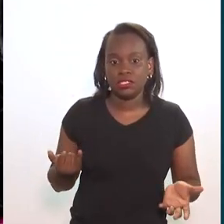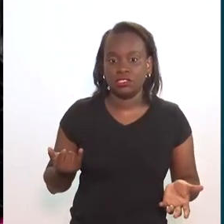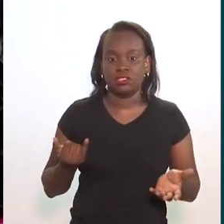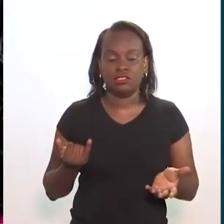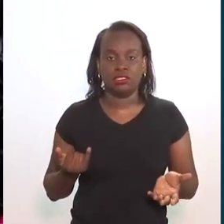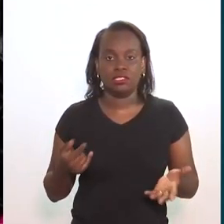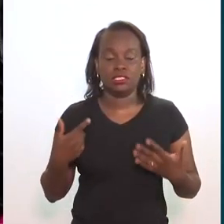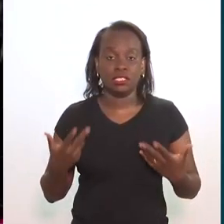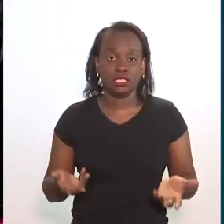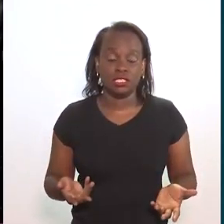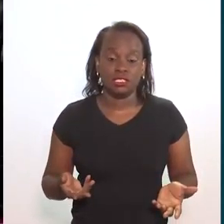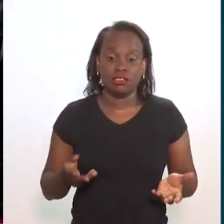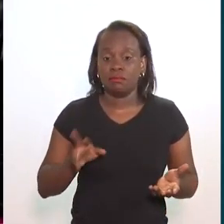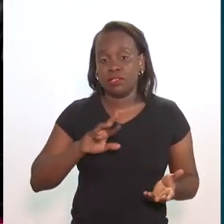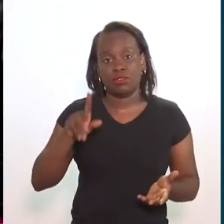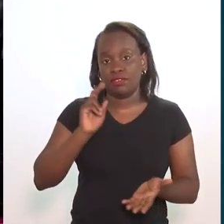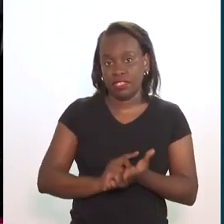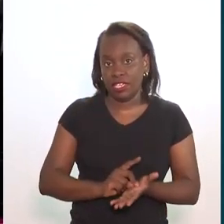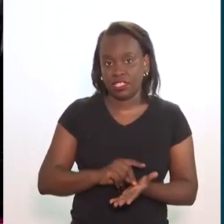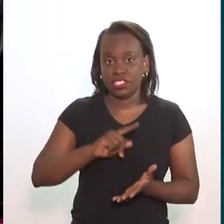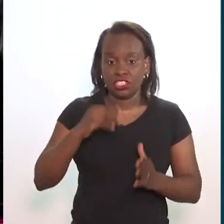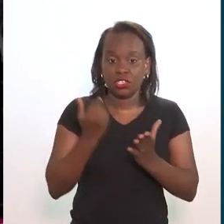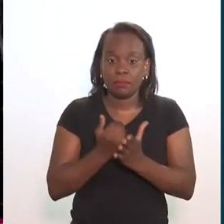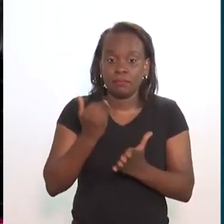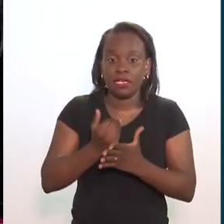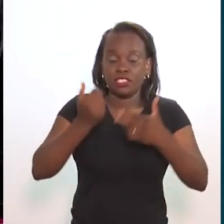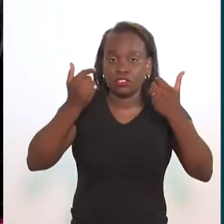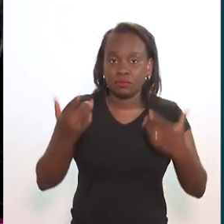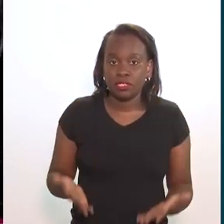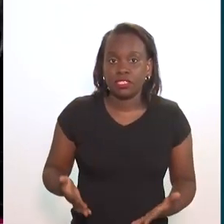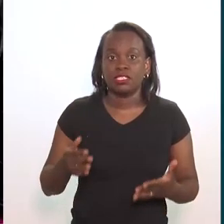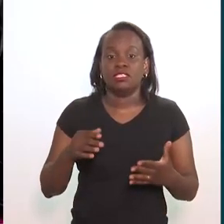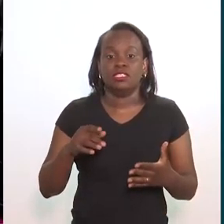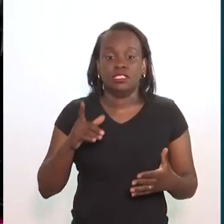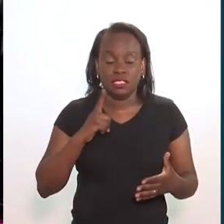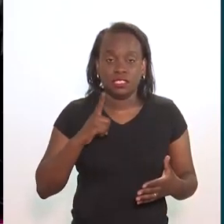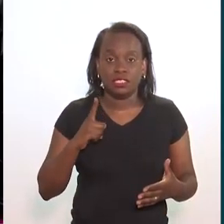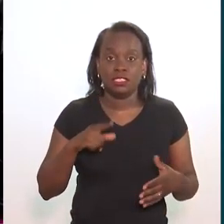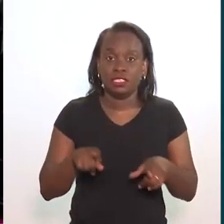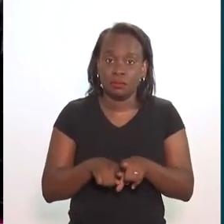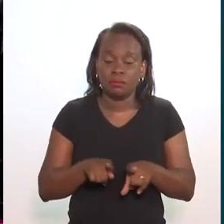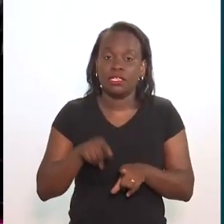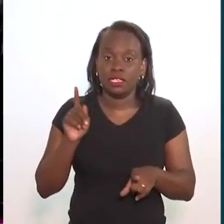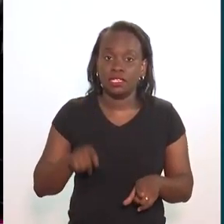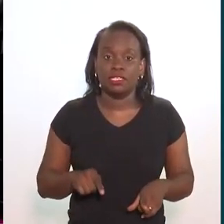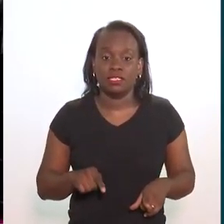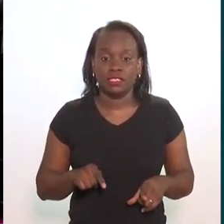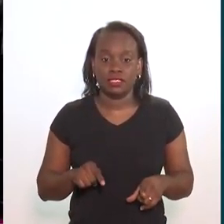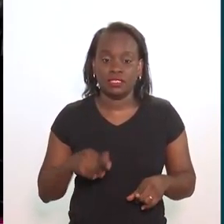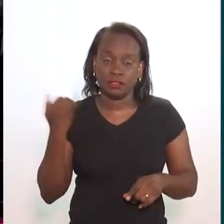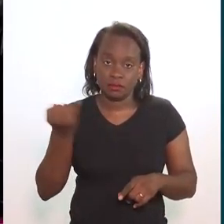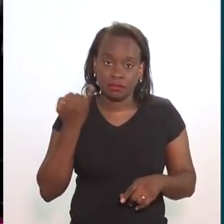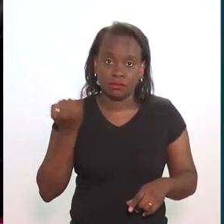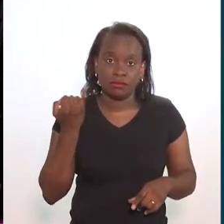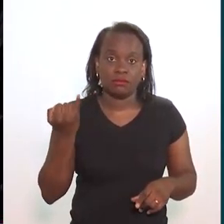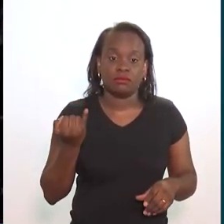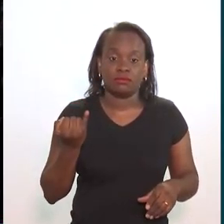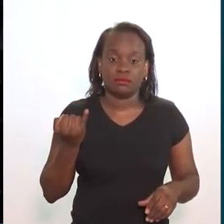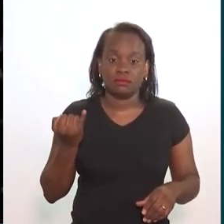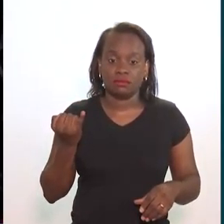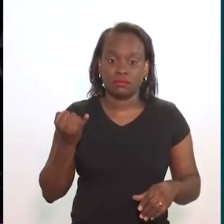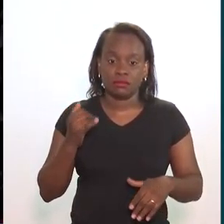mais importantes, e que não é verdade. A gente complementa, não só complementa, mas a gente é sim uma